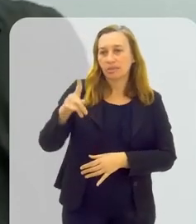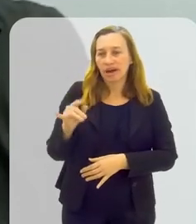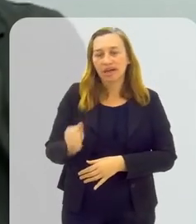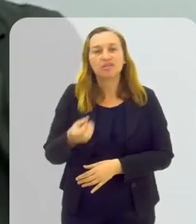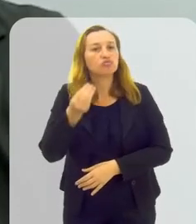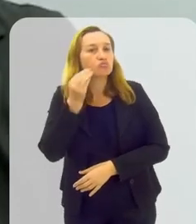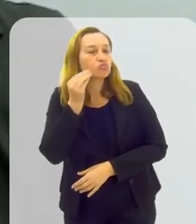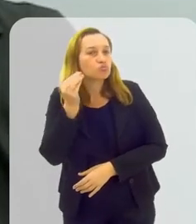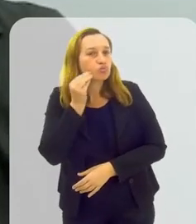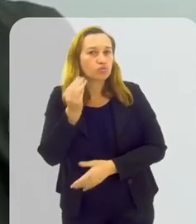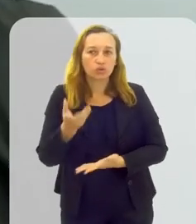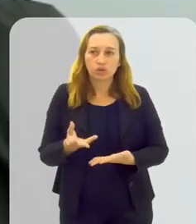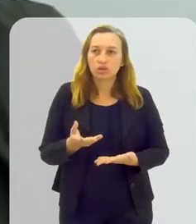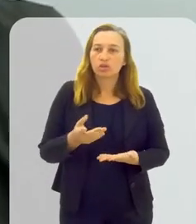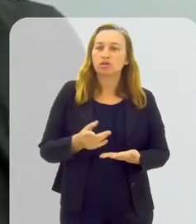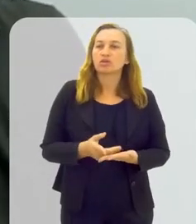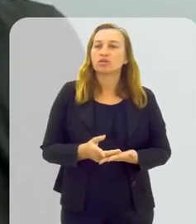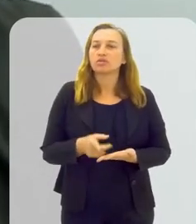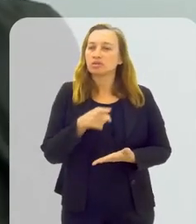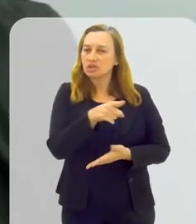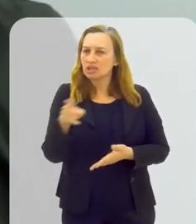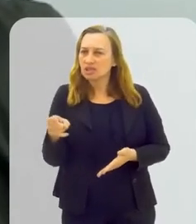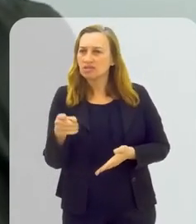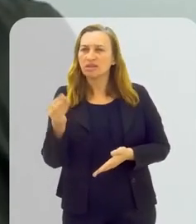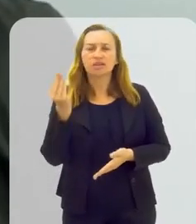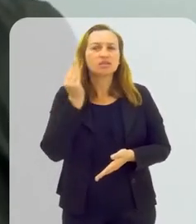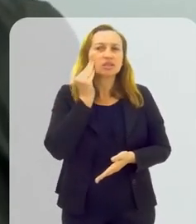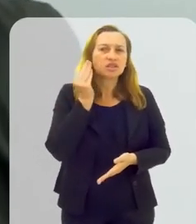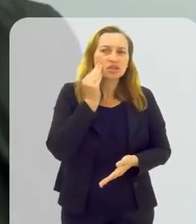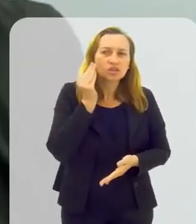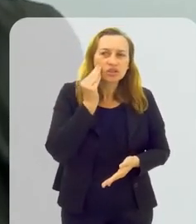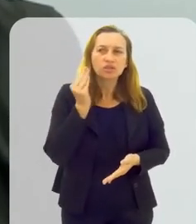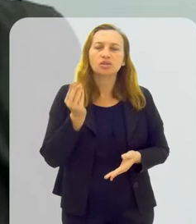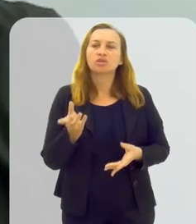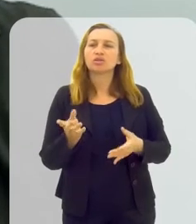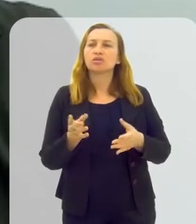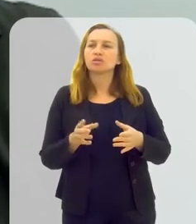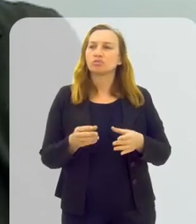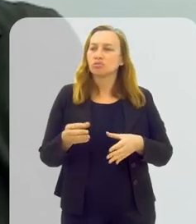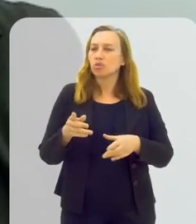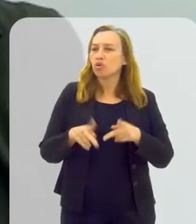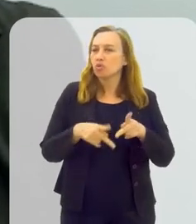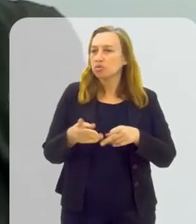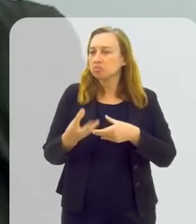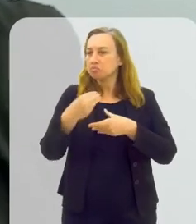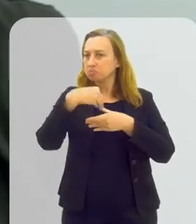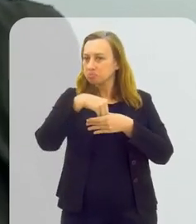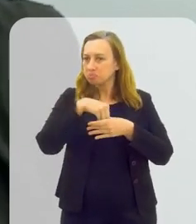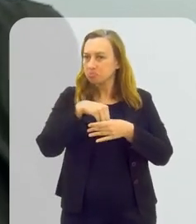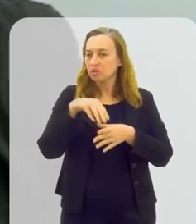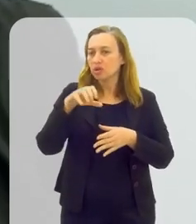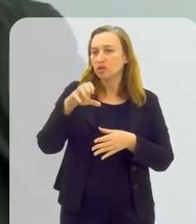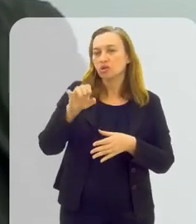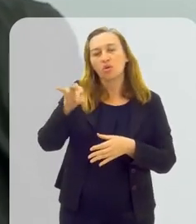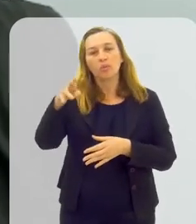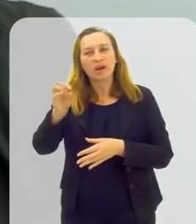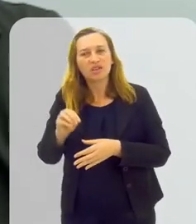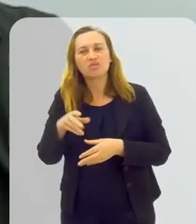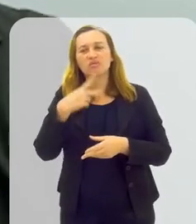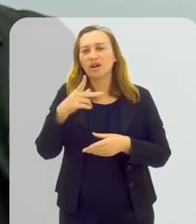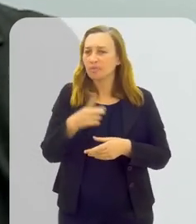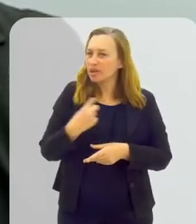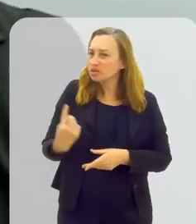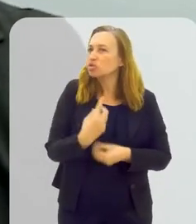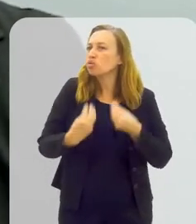teste vocês passaram um tempo inclusive testando com o público interno né do sistema de comércio